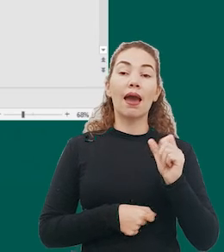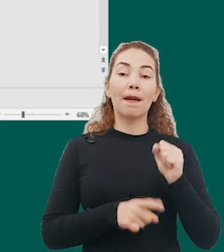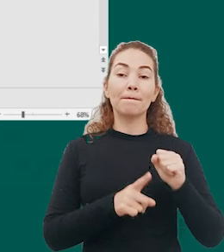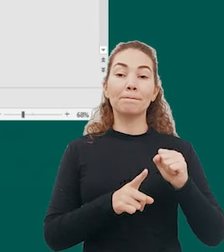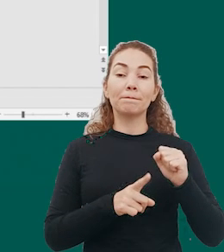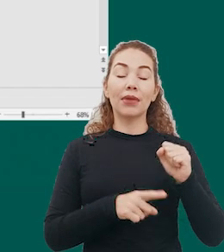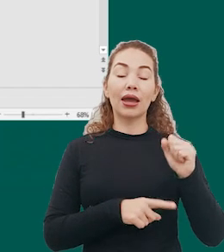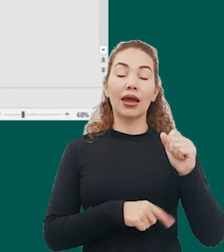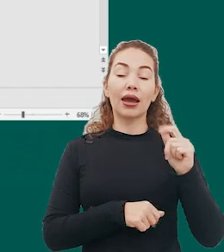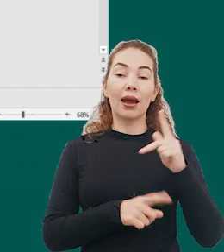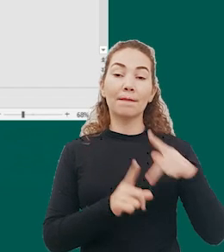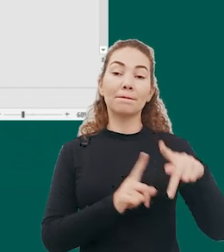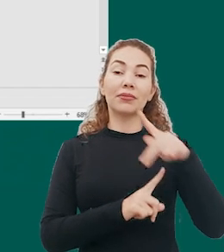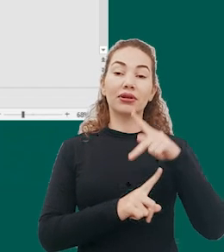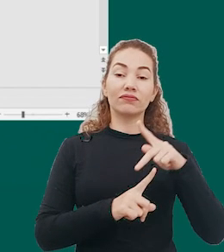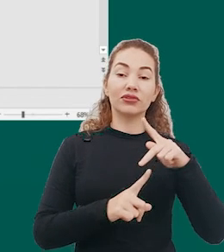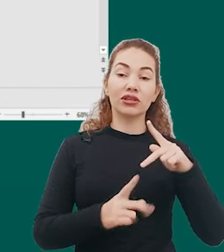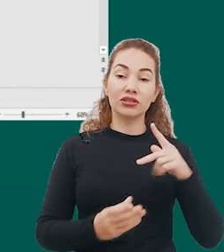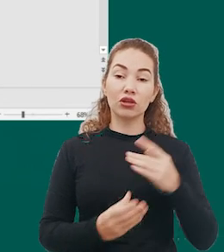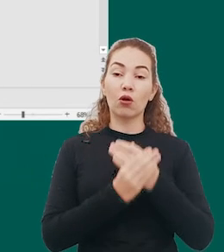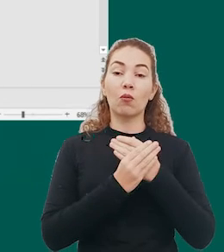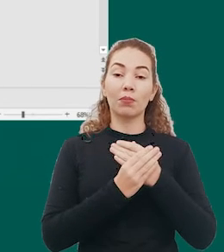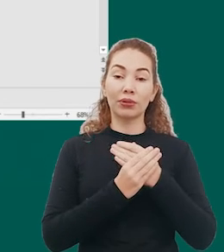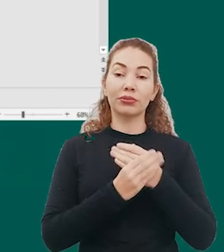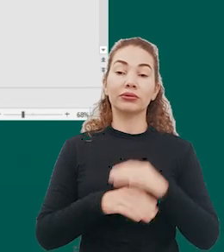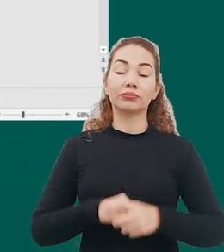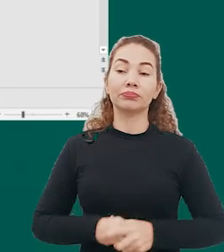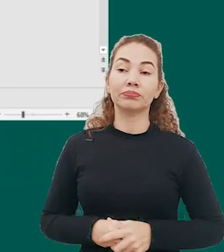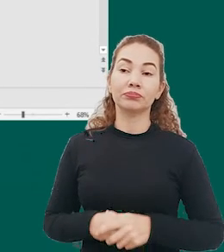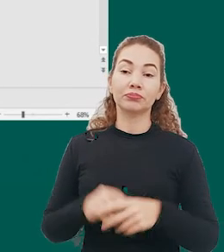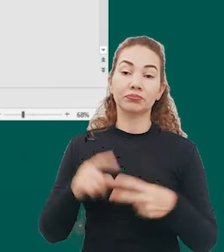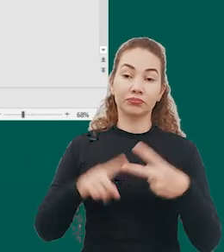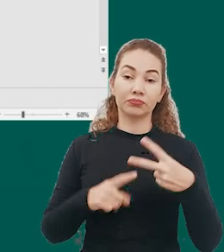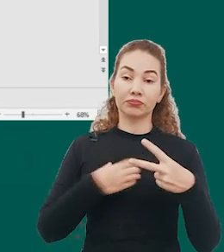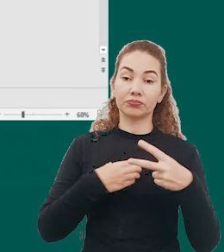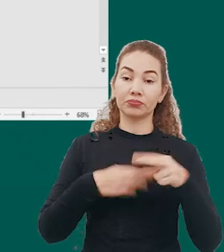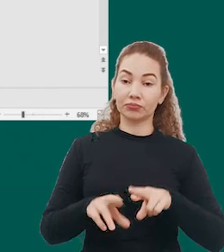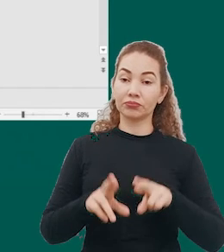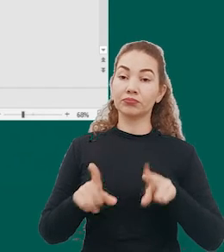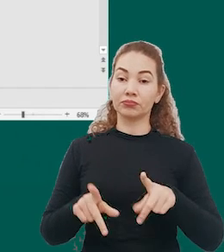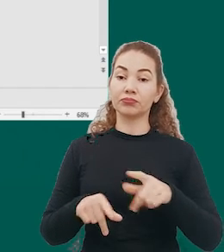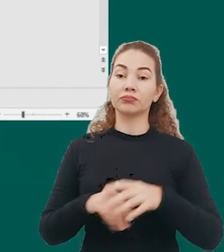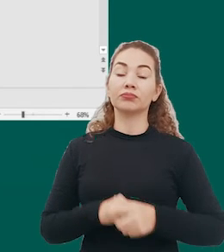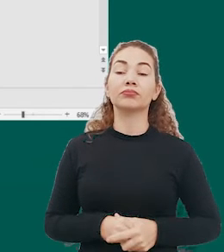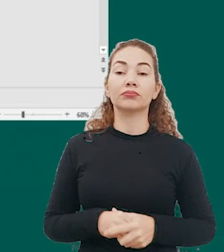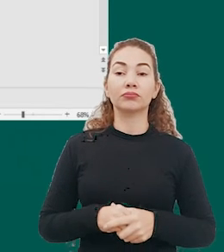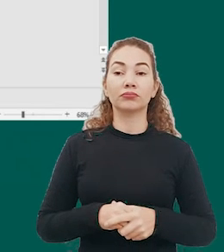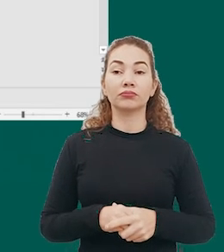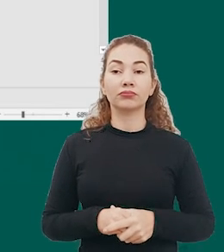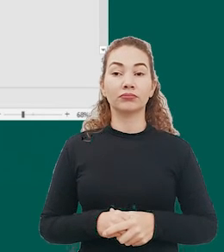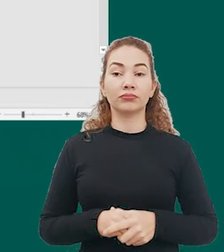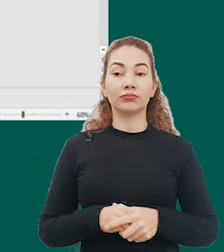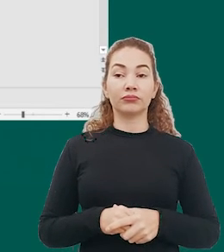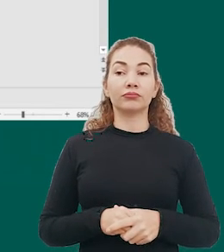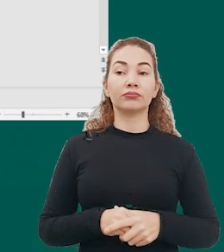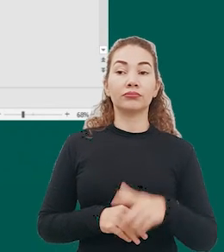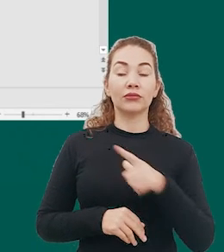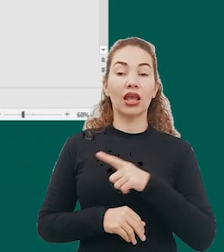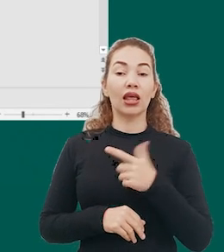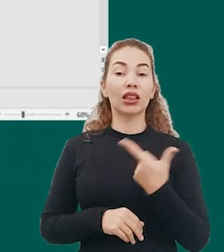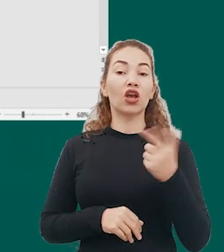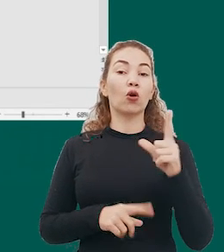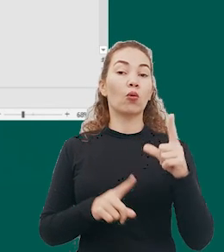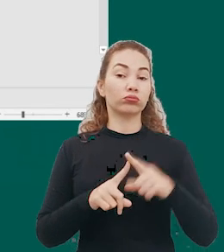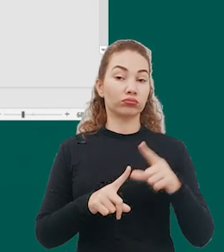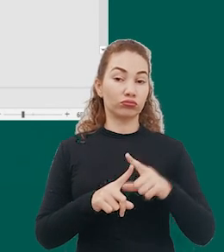tá? Então, essas duas situações diferentes que nós temos. Existem outros